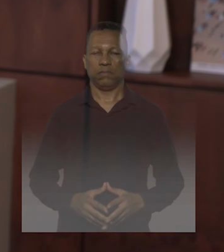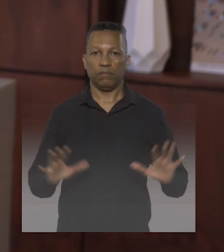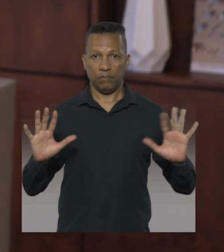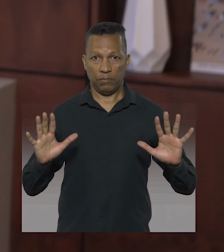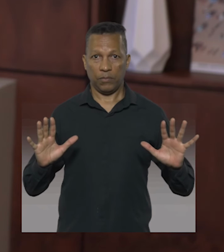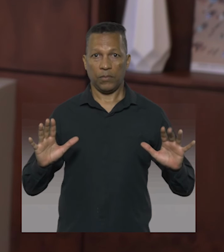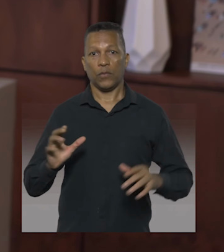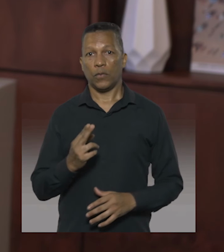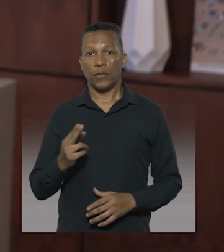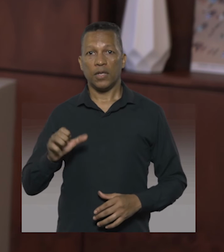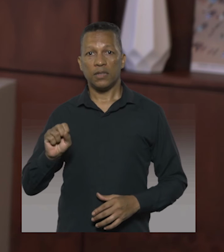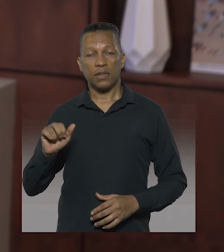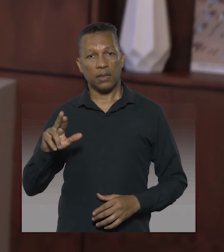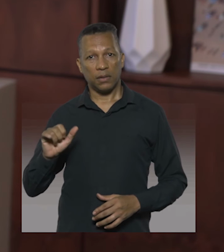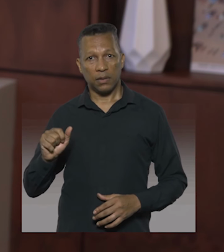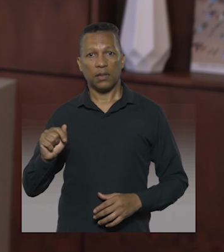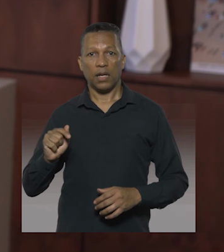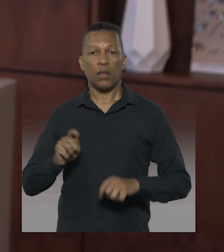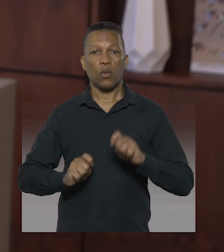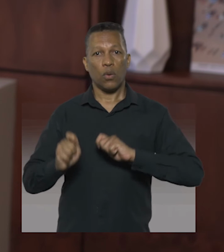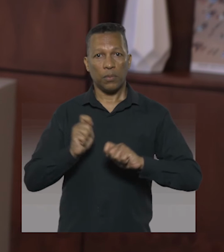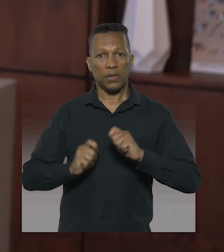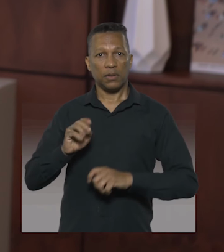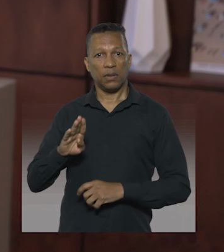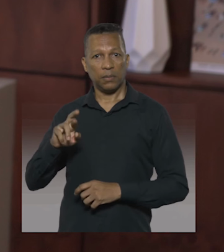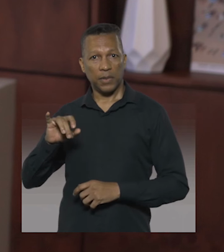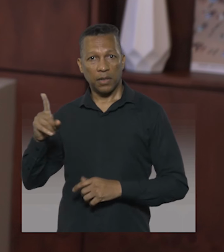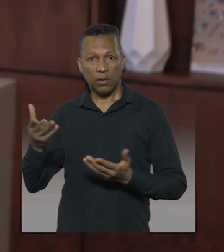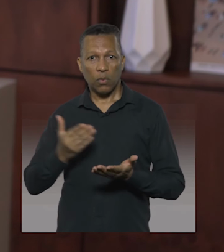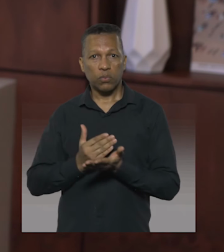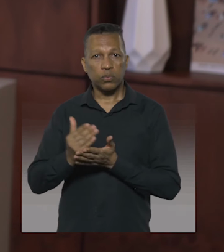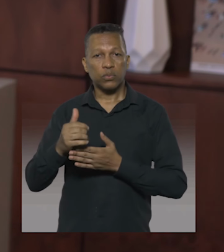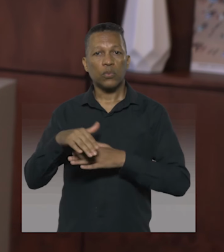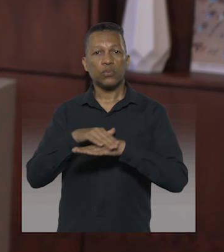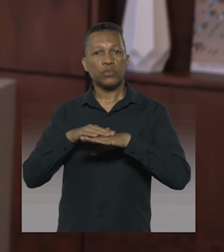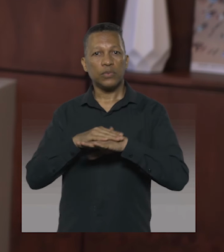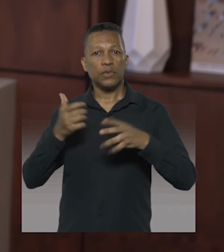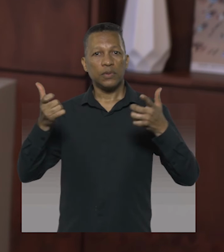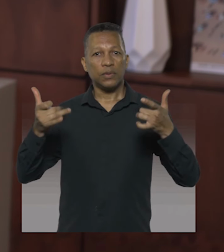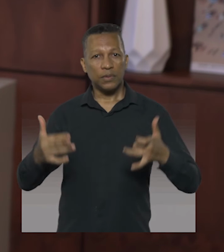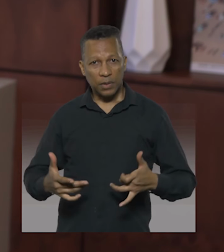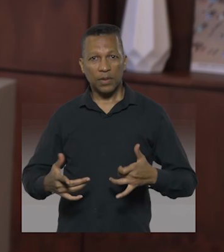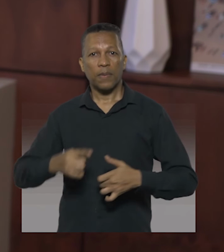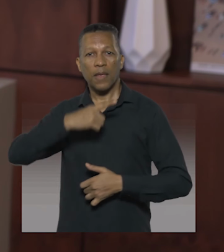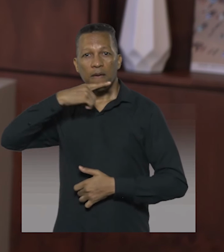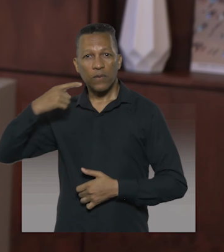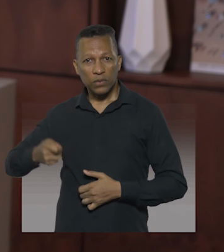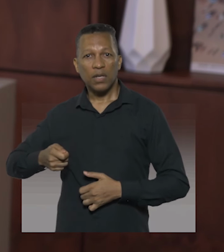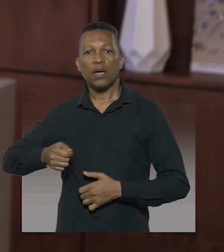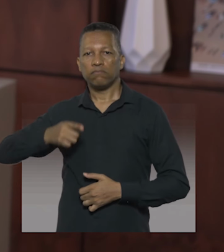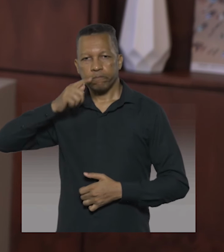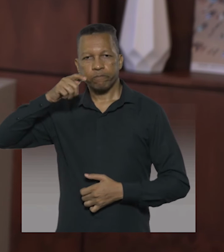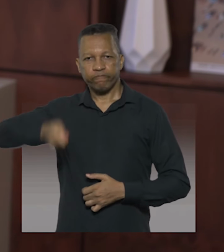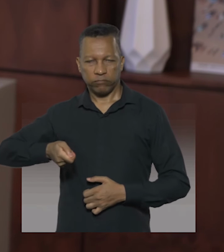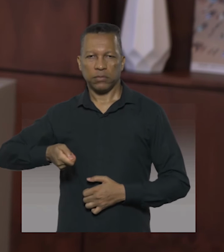Olá, eu sou a Sara Bretonis, economista da Bram, e nos próximos minutos vamos falar sobre as implicações do conflito entre Rússia e Ucrânia. Vamos